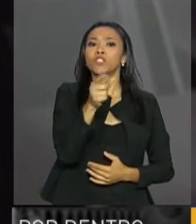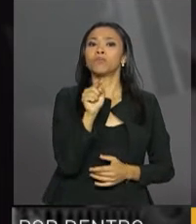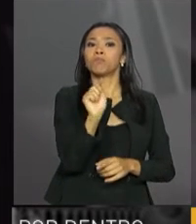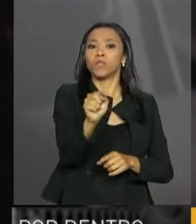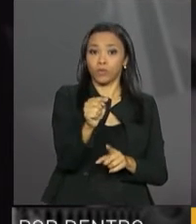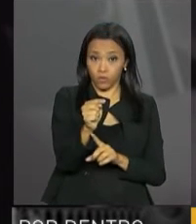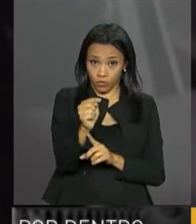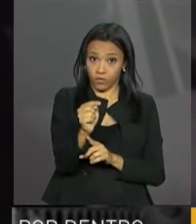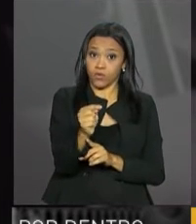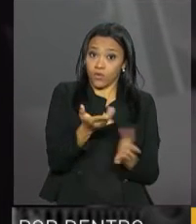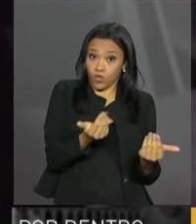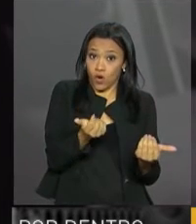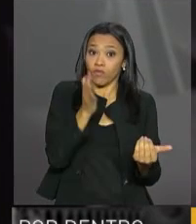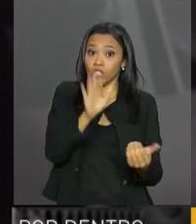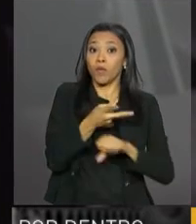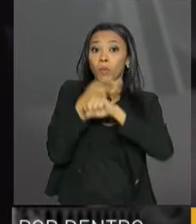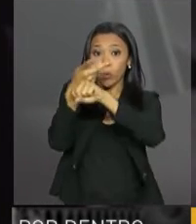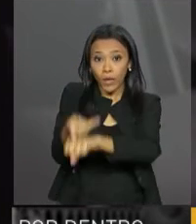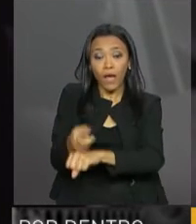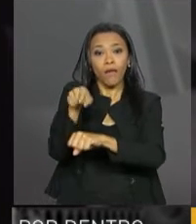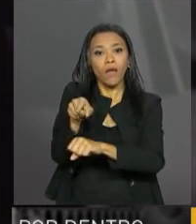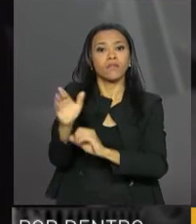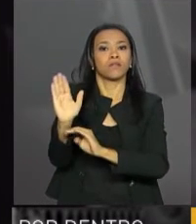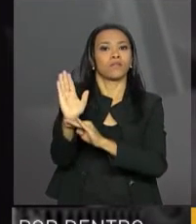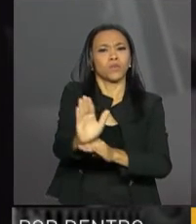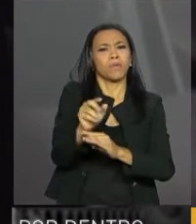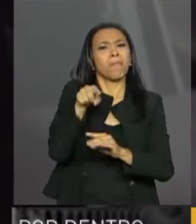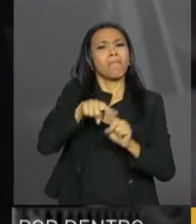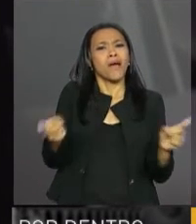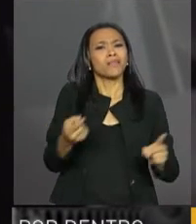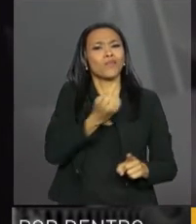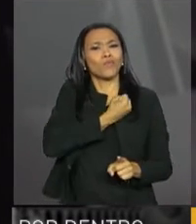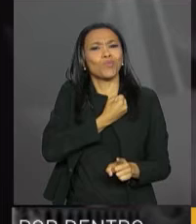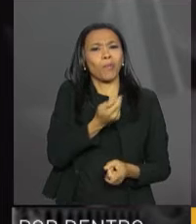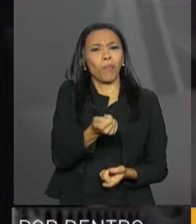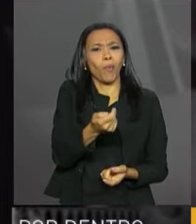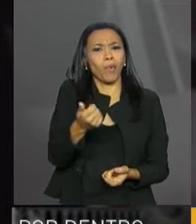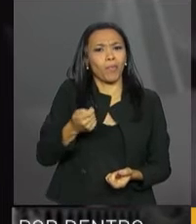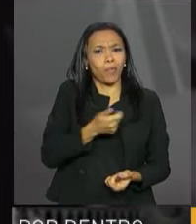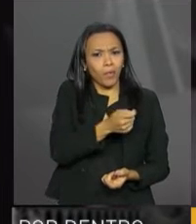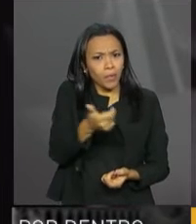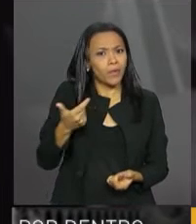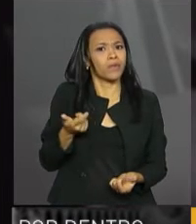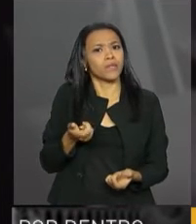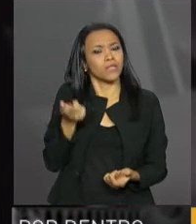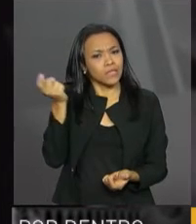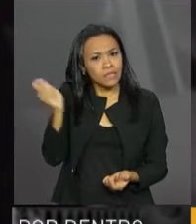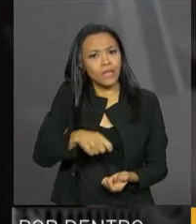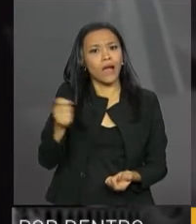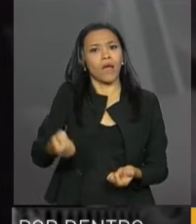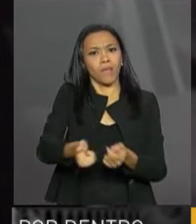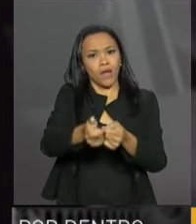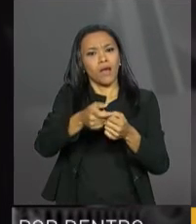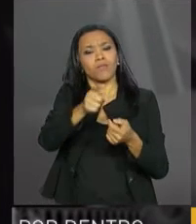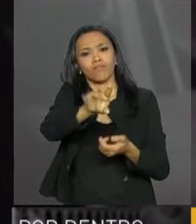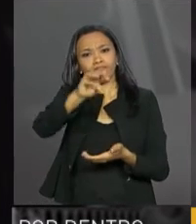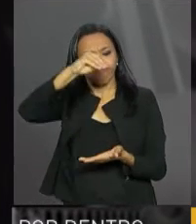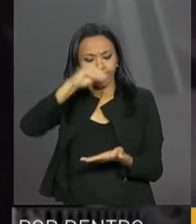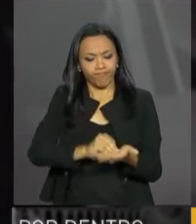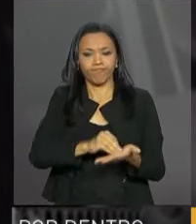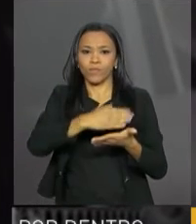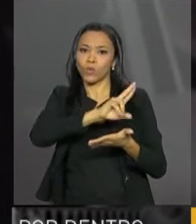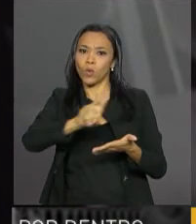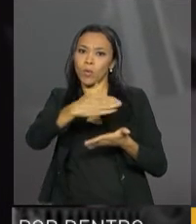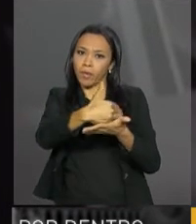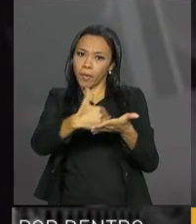que buscaram esse benefício. Esse número ainda é muito pequeno para o número de beneficiários que podem estar cadastrados na nossa